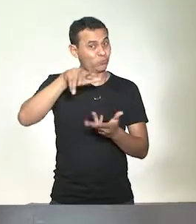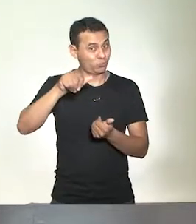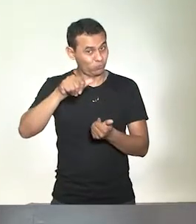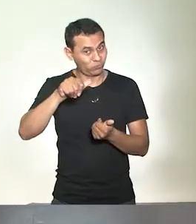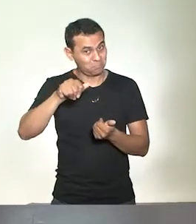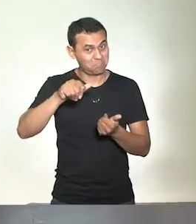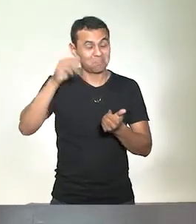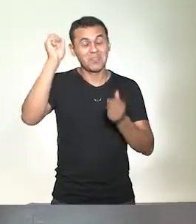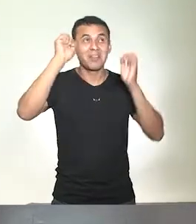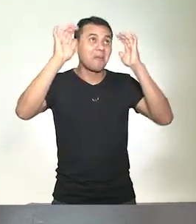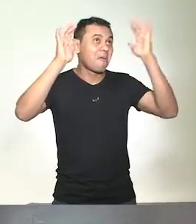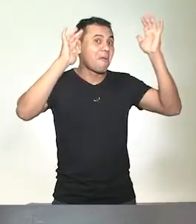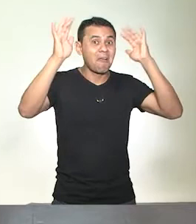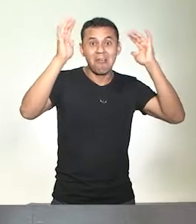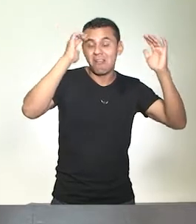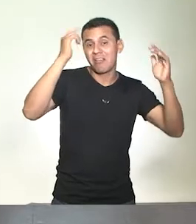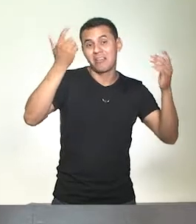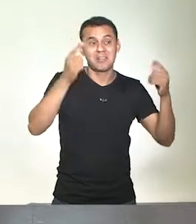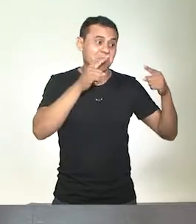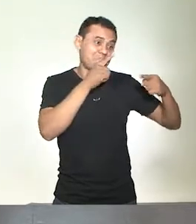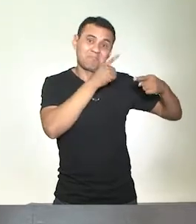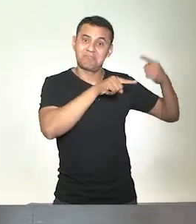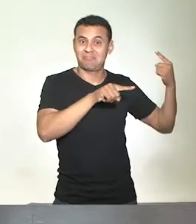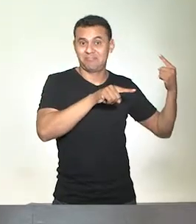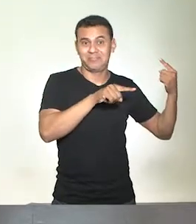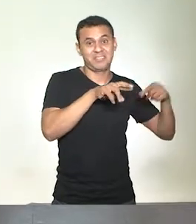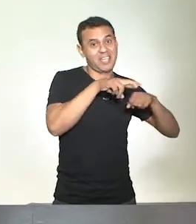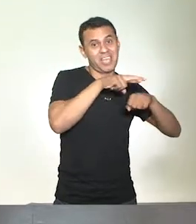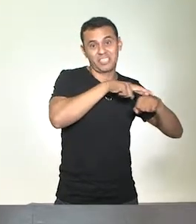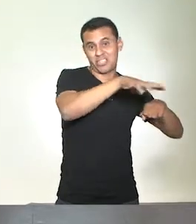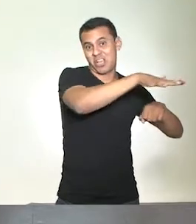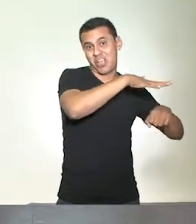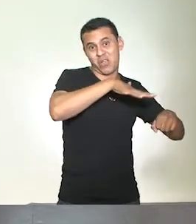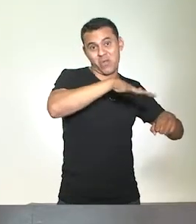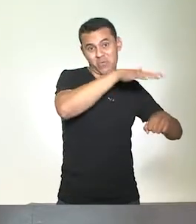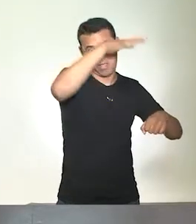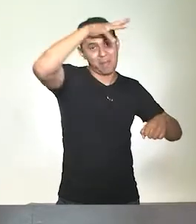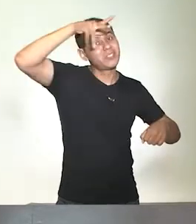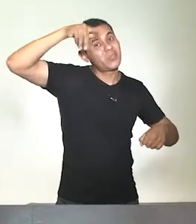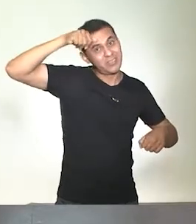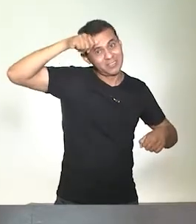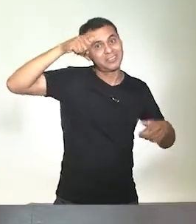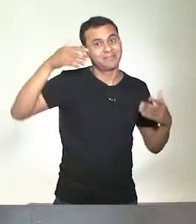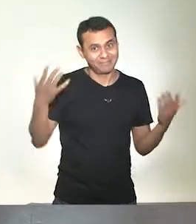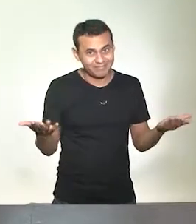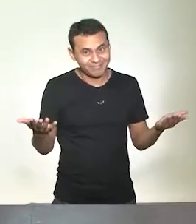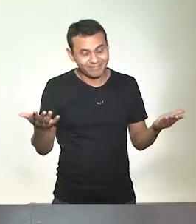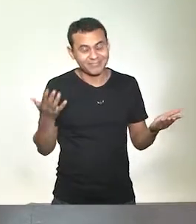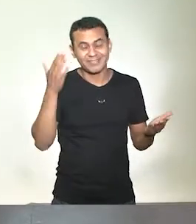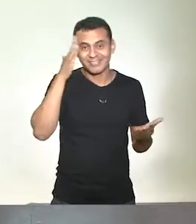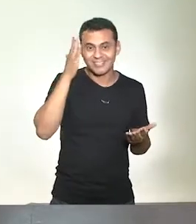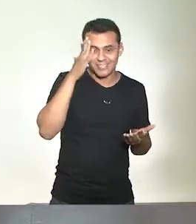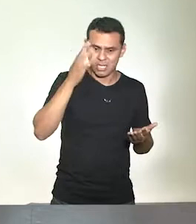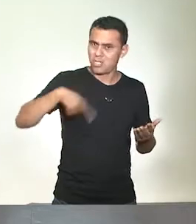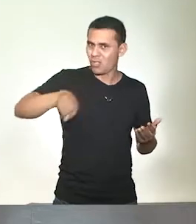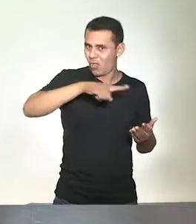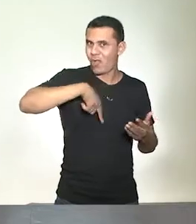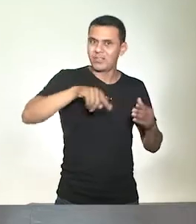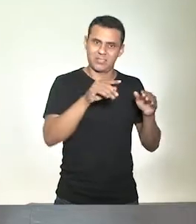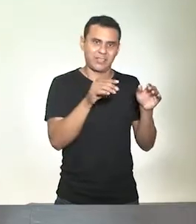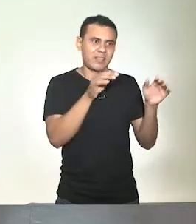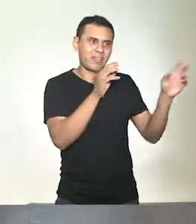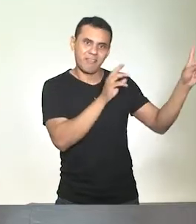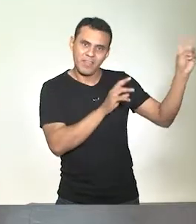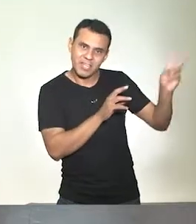mundo né às vezes divisões distintas até da própria região Amazônica né se você já da nossa